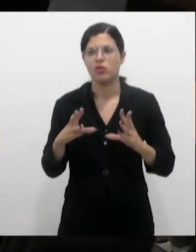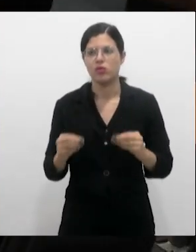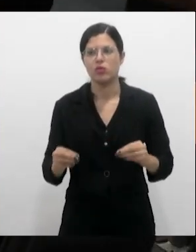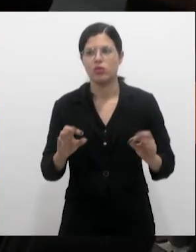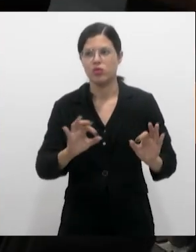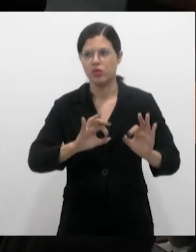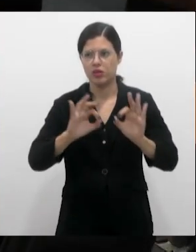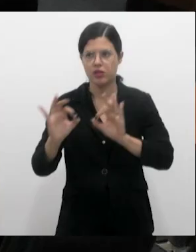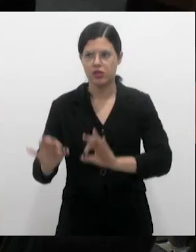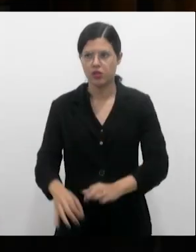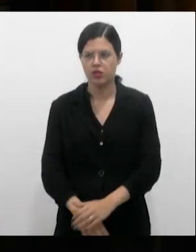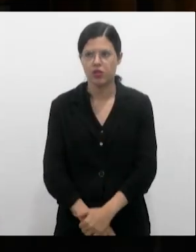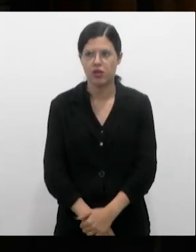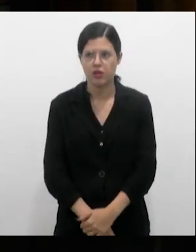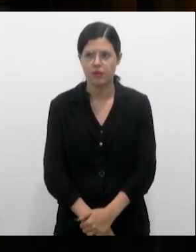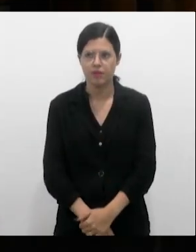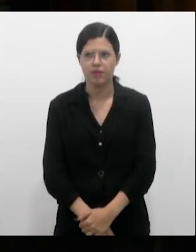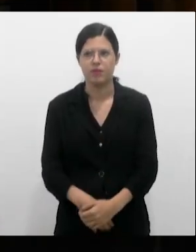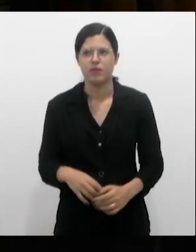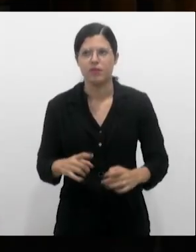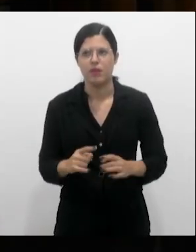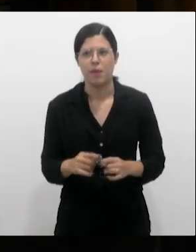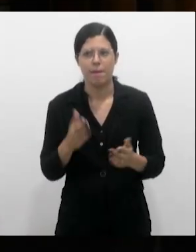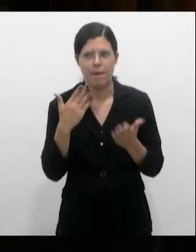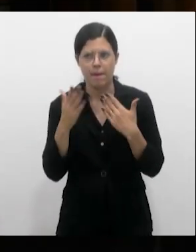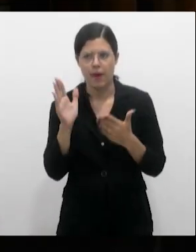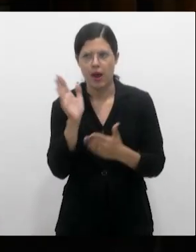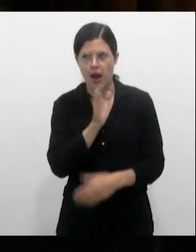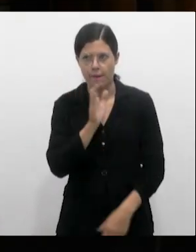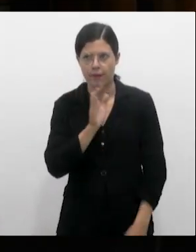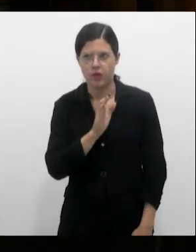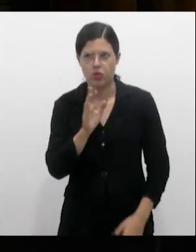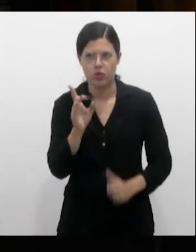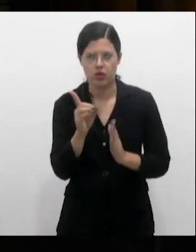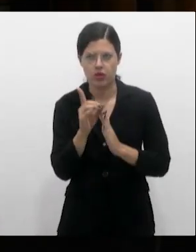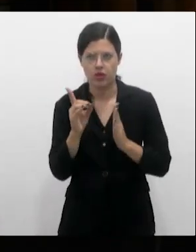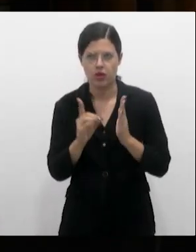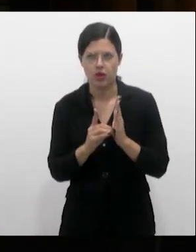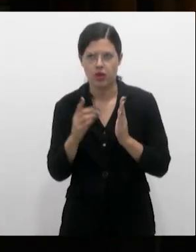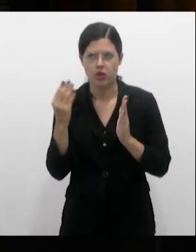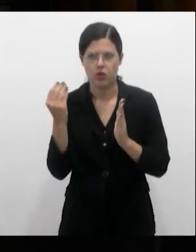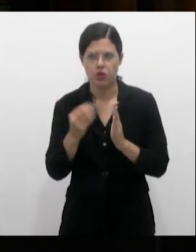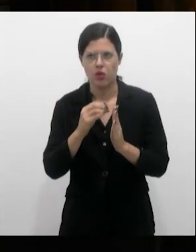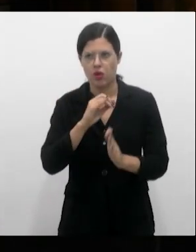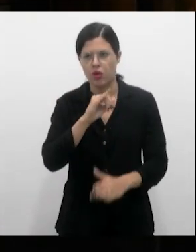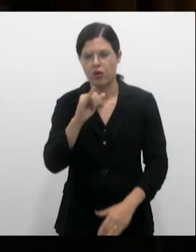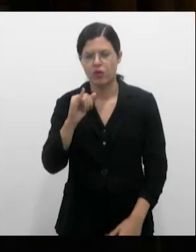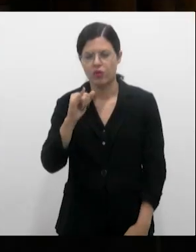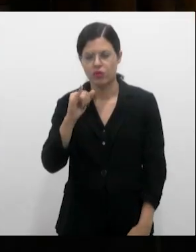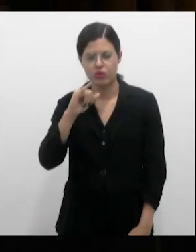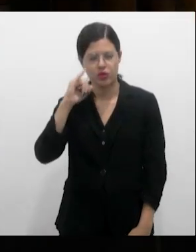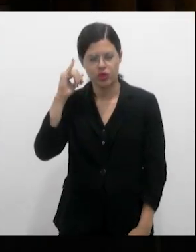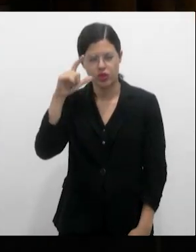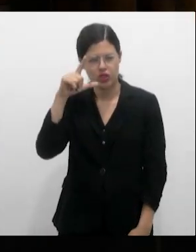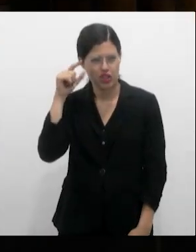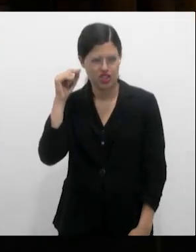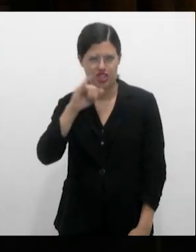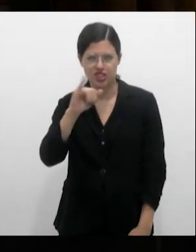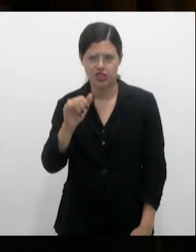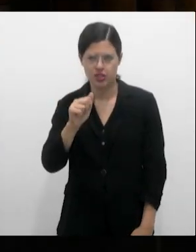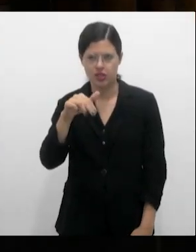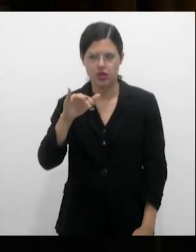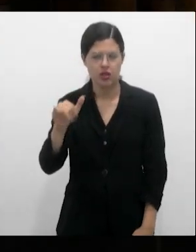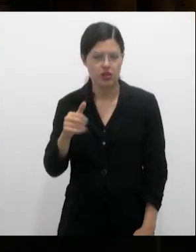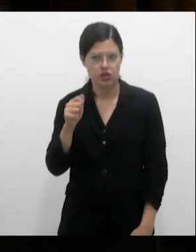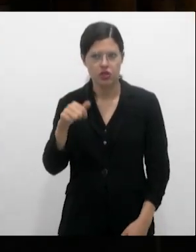assistem. Mas o papo é rápido, Renan Jordi. Decreto inclui Janja em estrutura do gabinete pessoal de